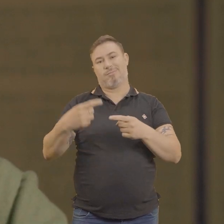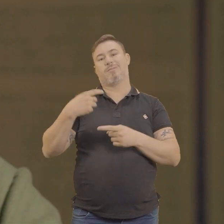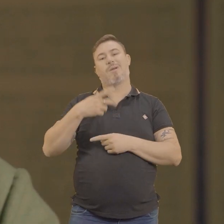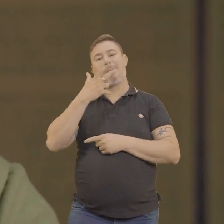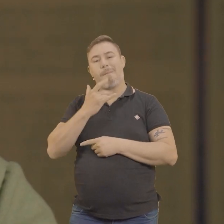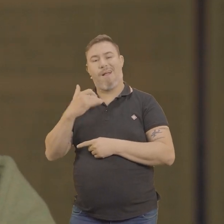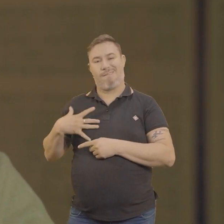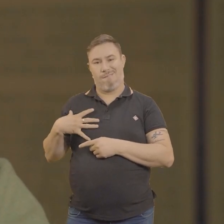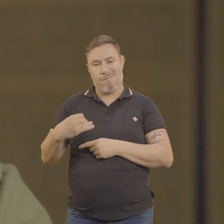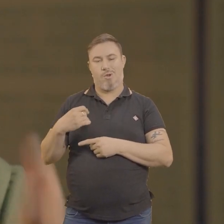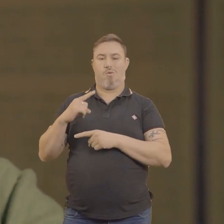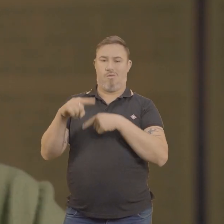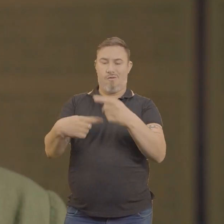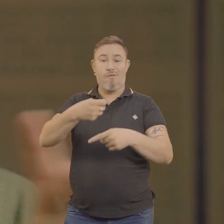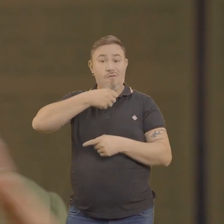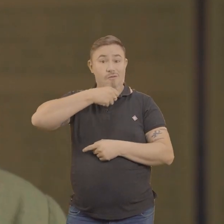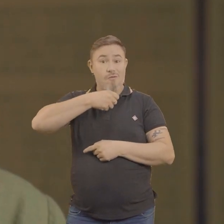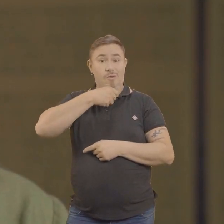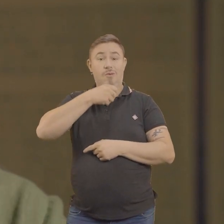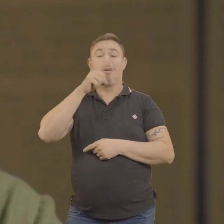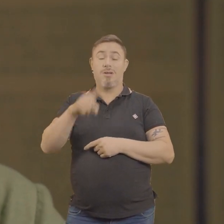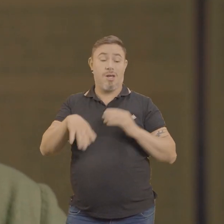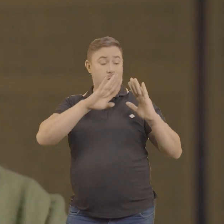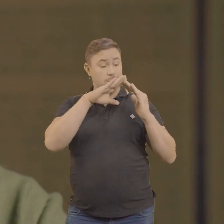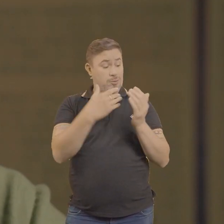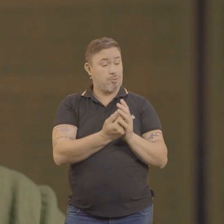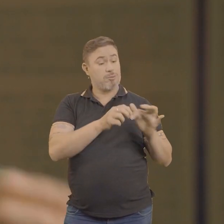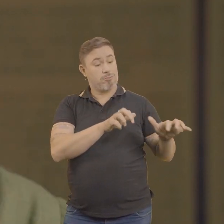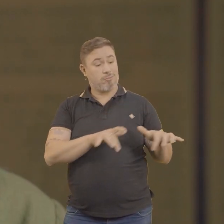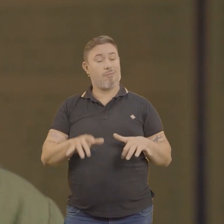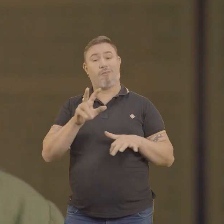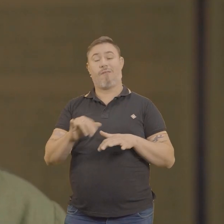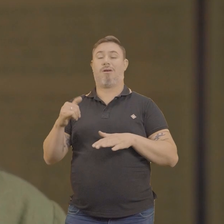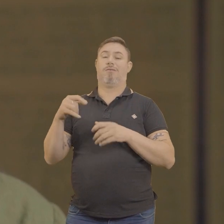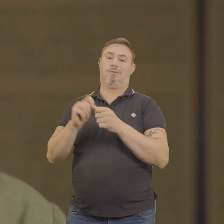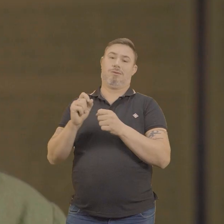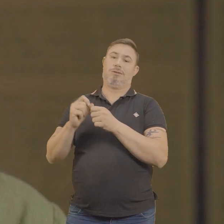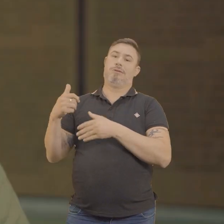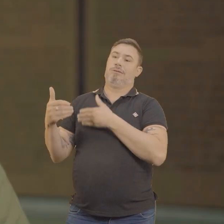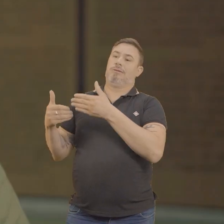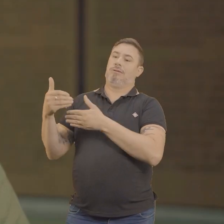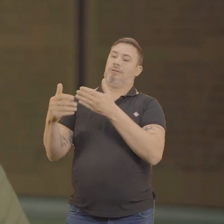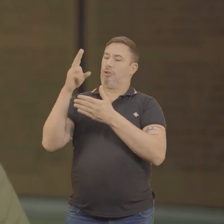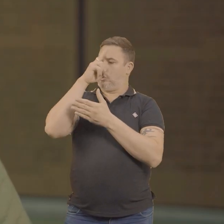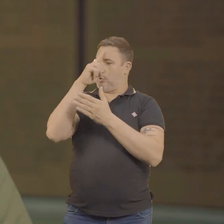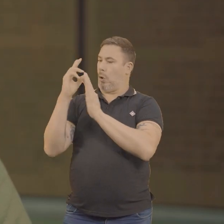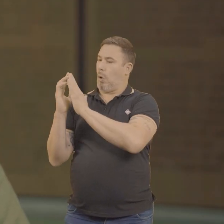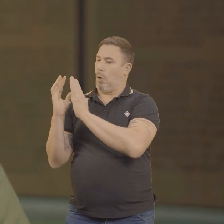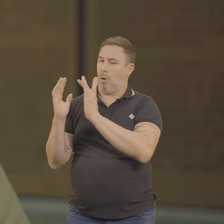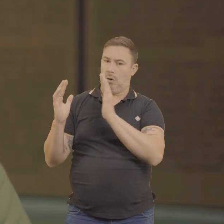para filho, de avô, que é o conservatório. No final das contas, a gente vai passando e fazendo esse caminho, né? Então,